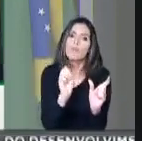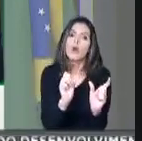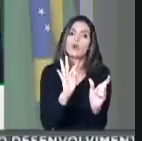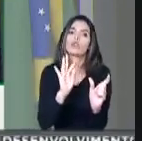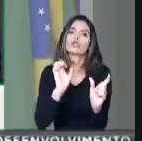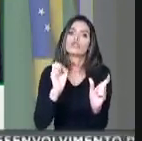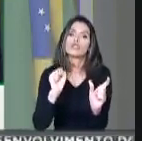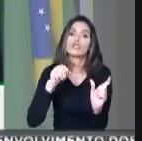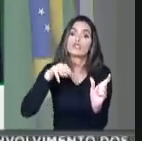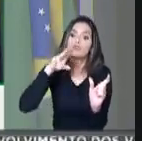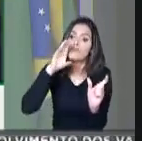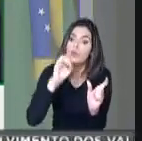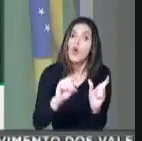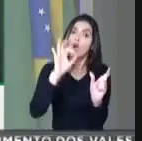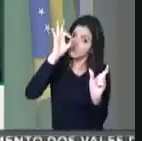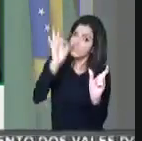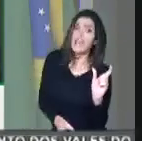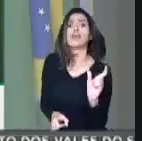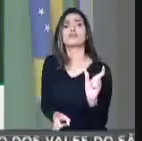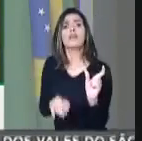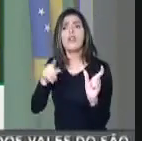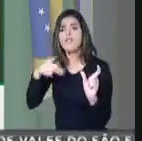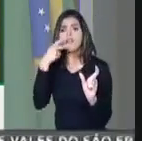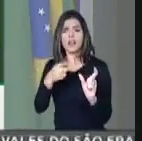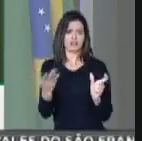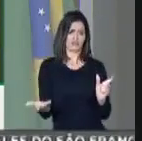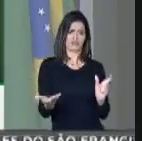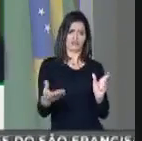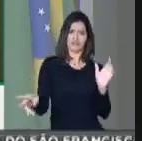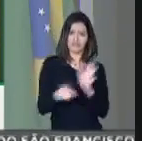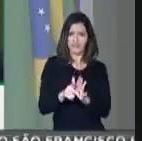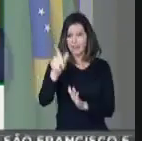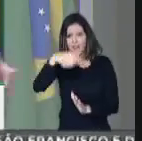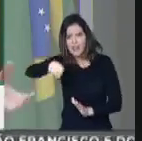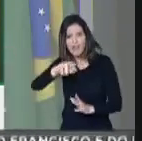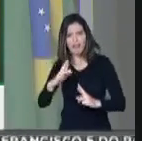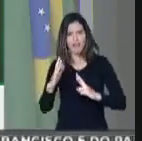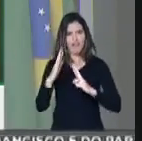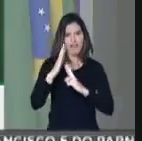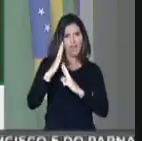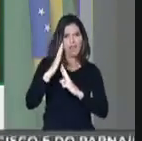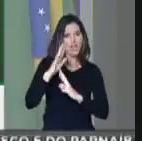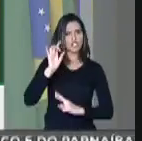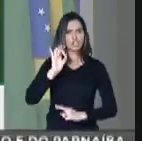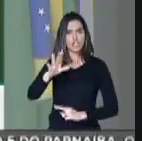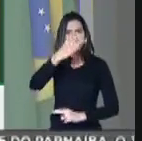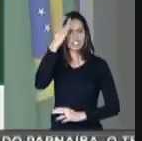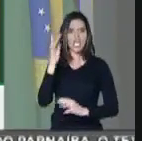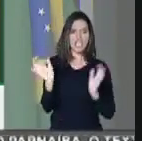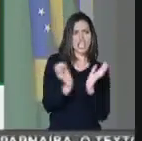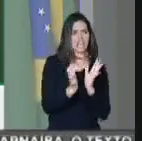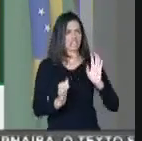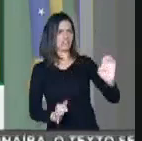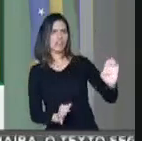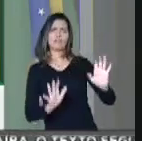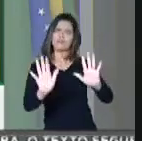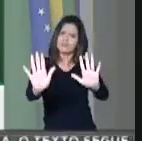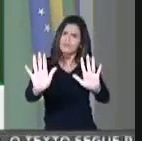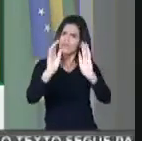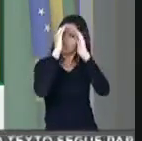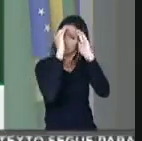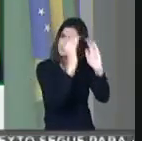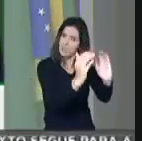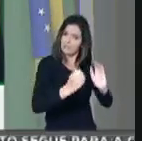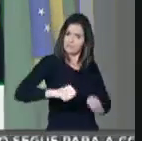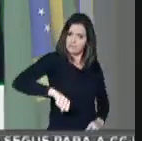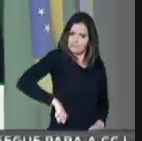colocando inclusive à prova a própria qualificação dos nossos diplomatas, dizendo que no Itamaraty só tem gente de esquerda. Respeita a